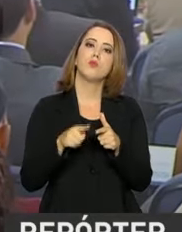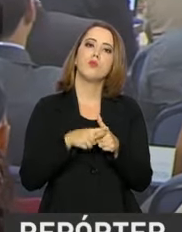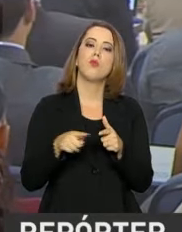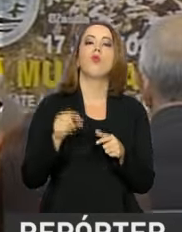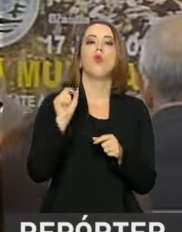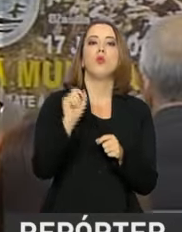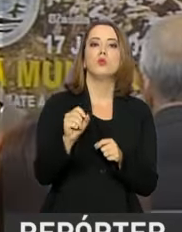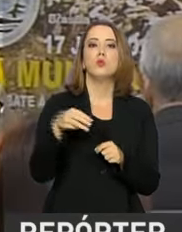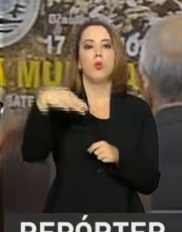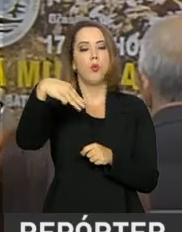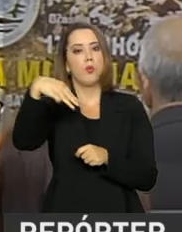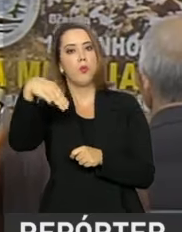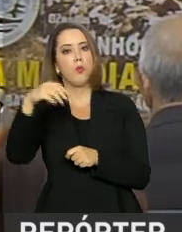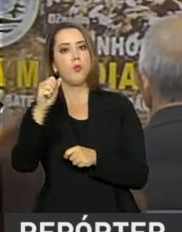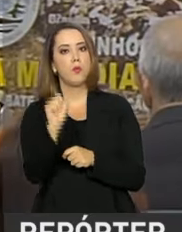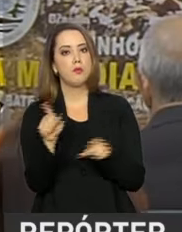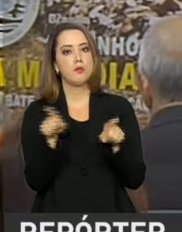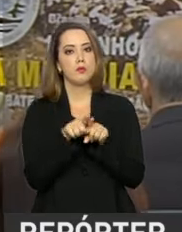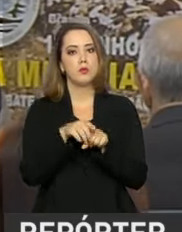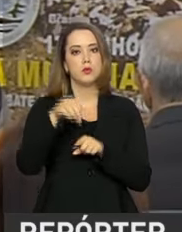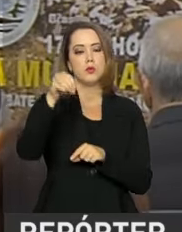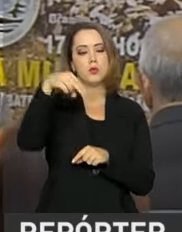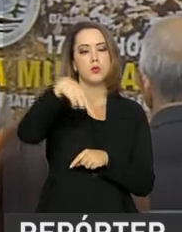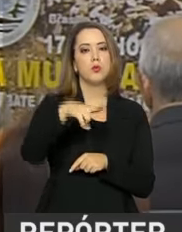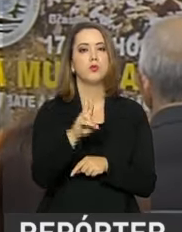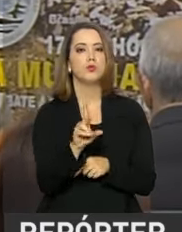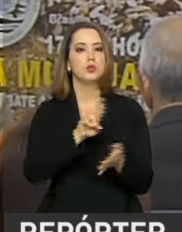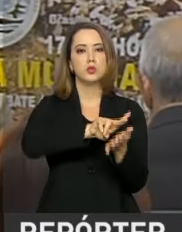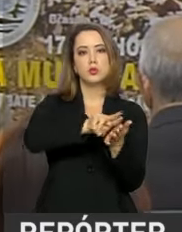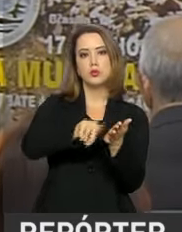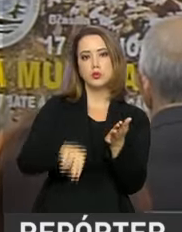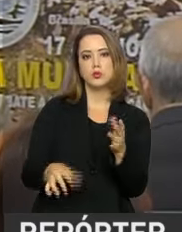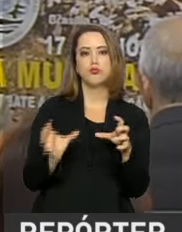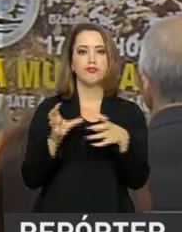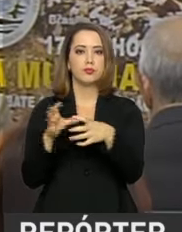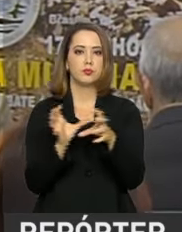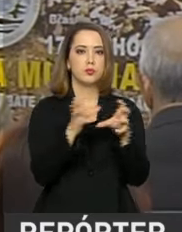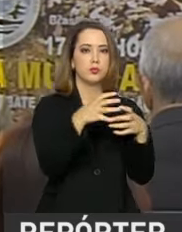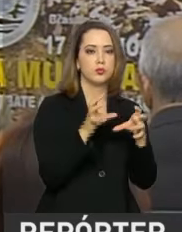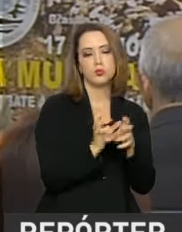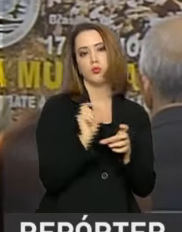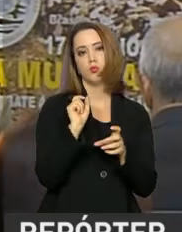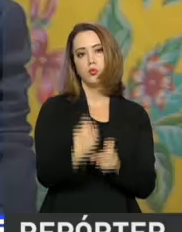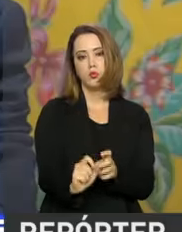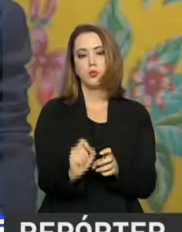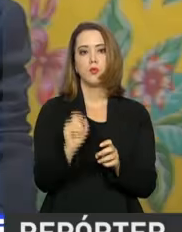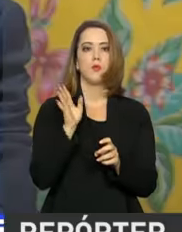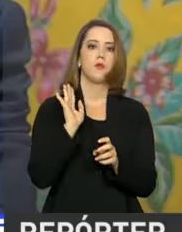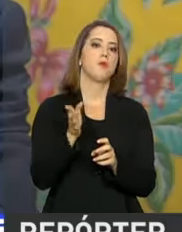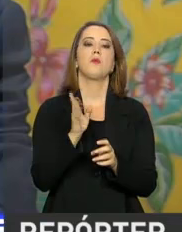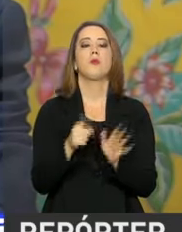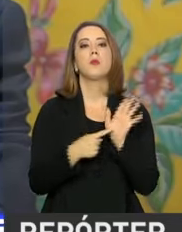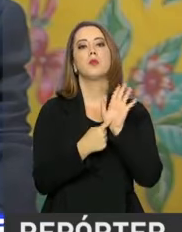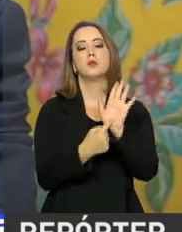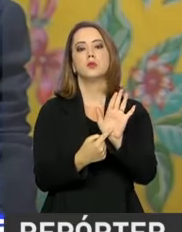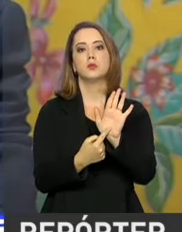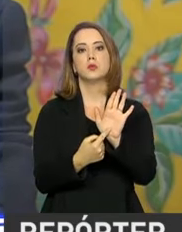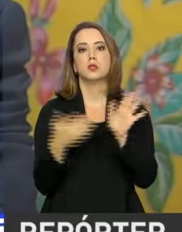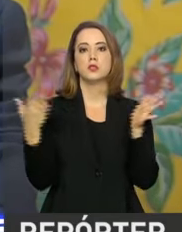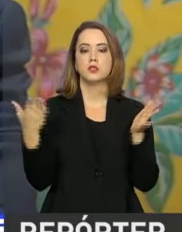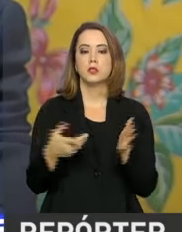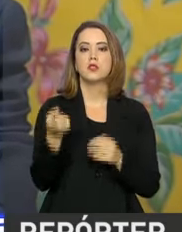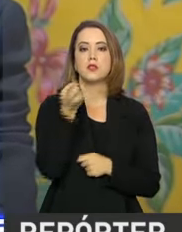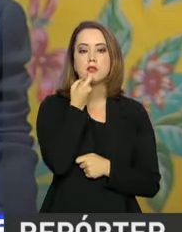Instituto Nacional de Pesquisas Espaciais e o Centro de Monitoramento e Alertas de Desastres Naturais, apresentaram nesta